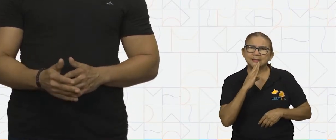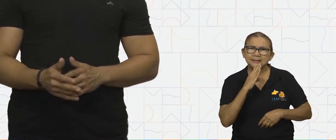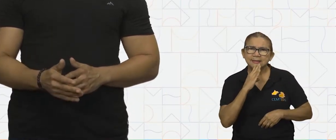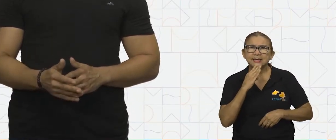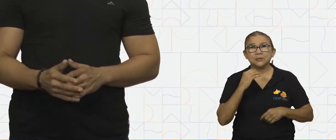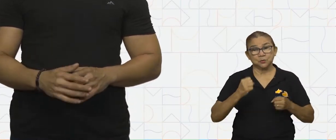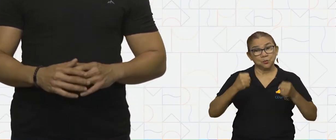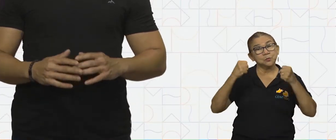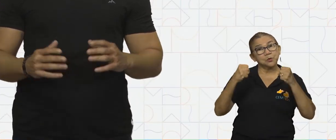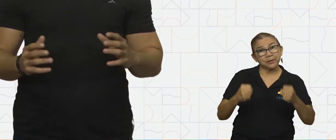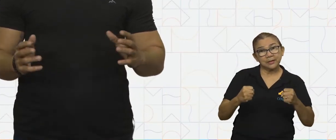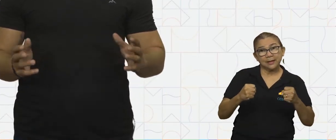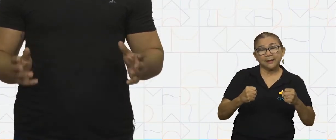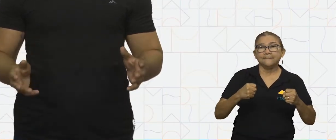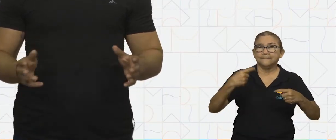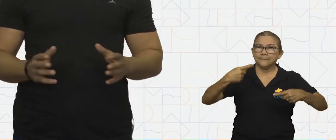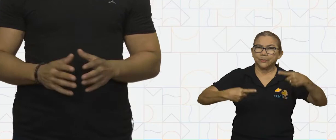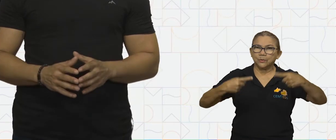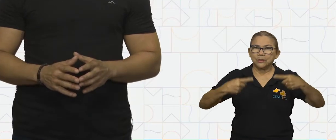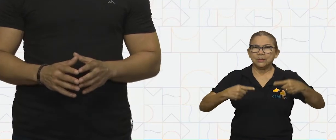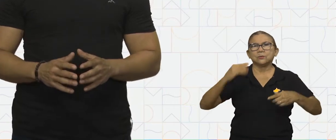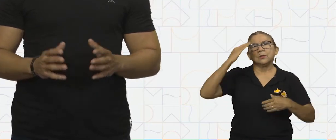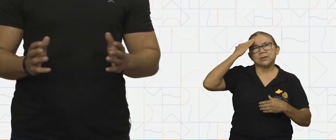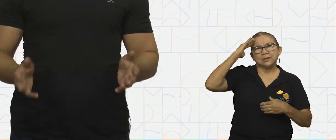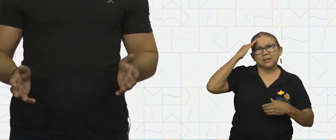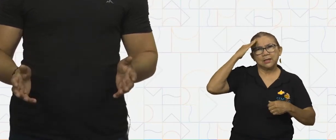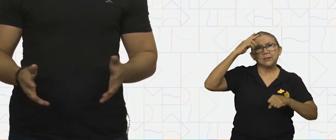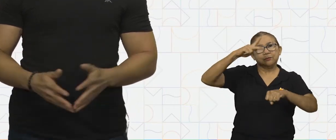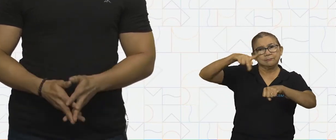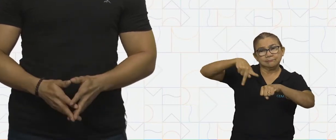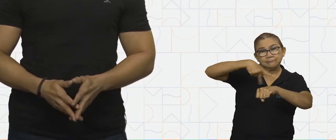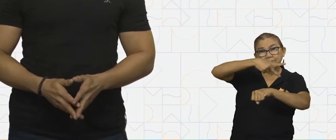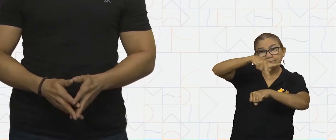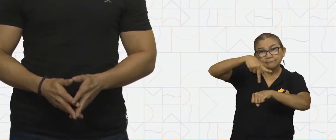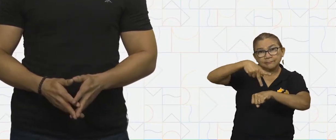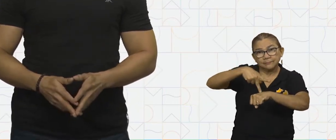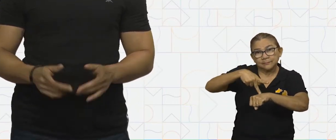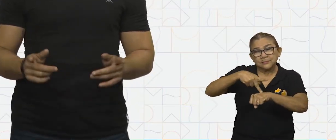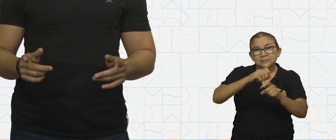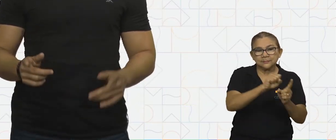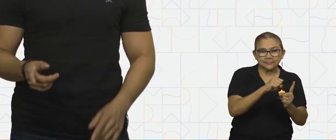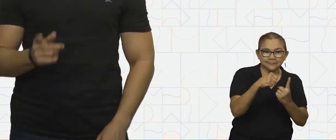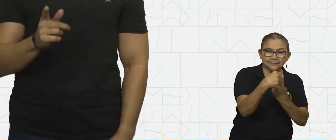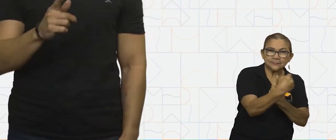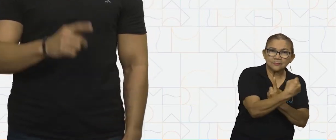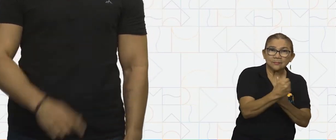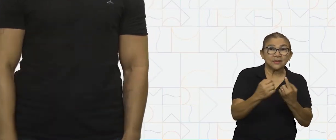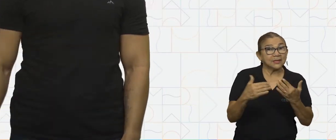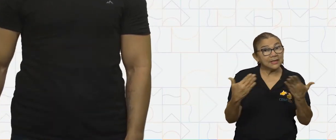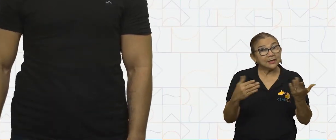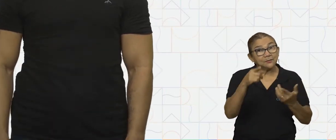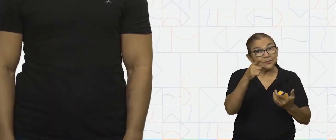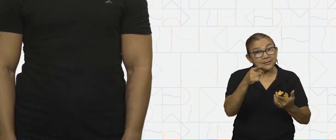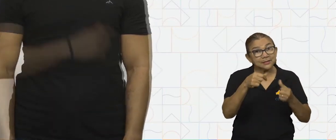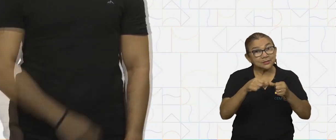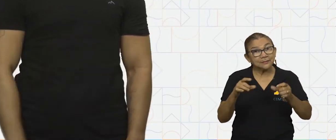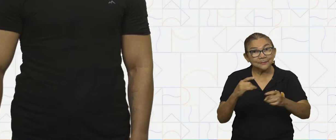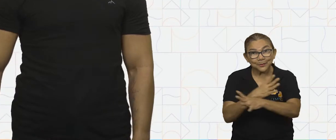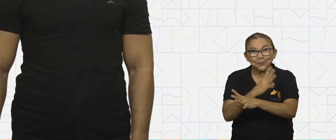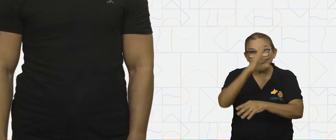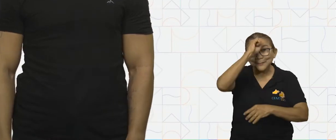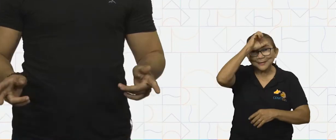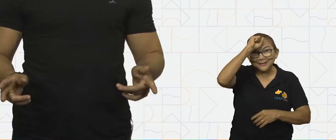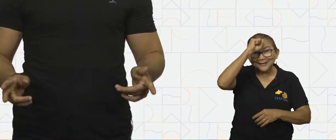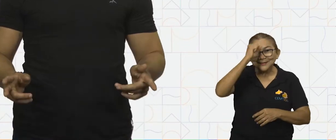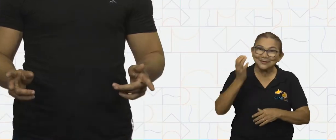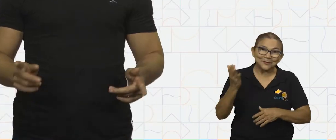poder político, compreendendo a ideia de Estado e as formas de ordenação social. E aí, está preparado para essa viagem? Então